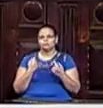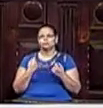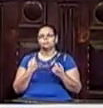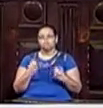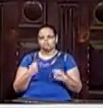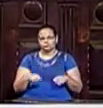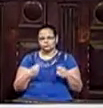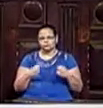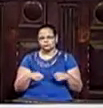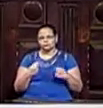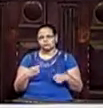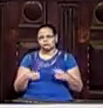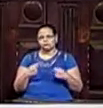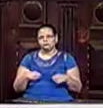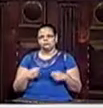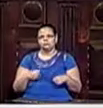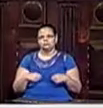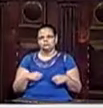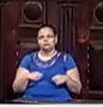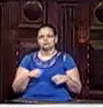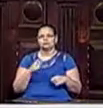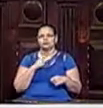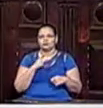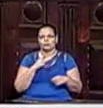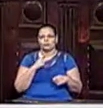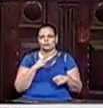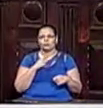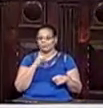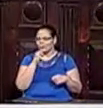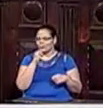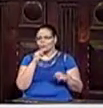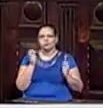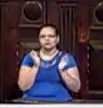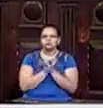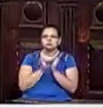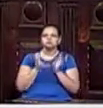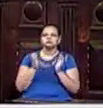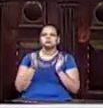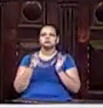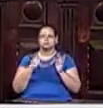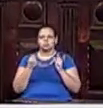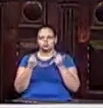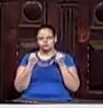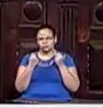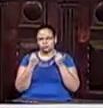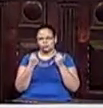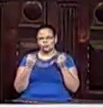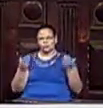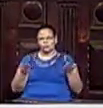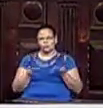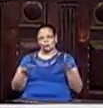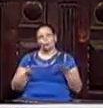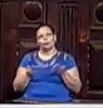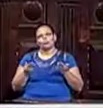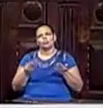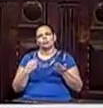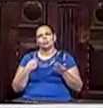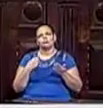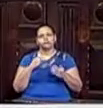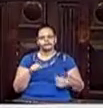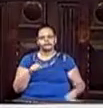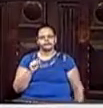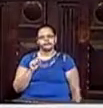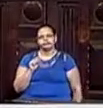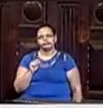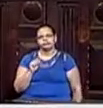necessário que tivesse uma força-tarefa muito forte hoje que